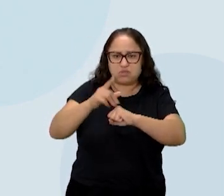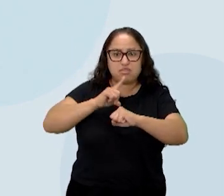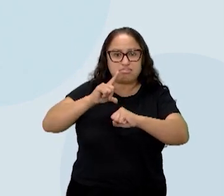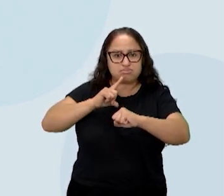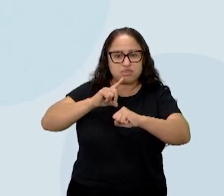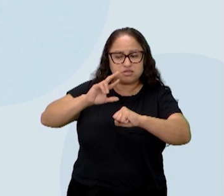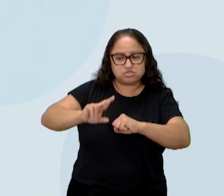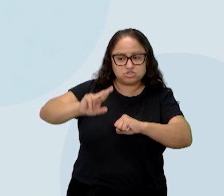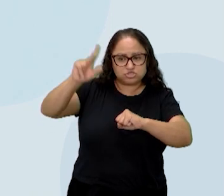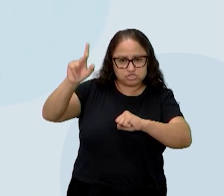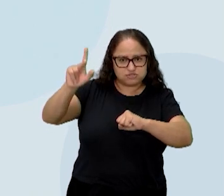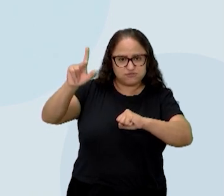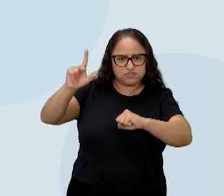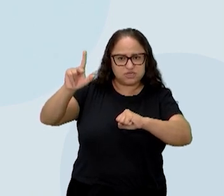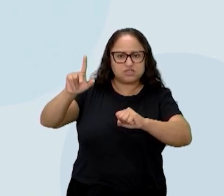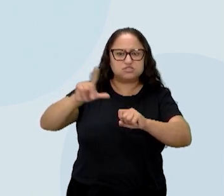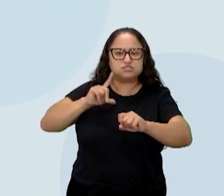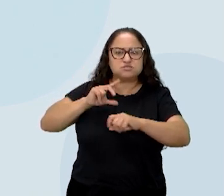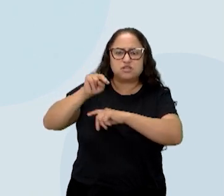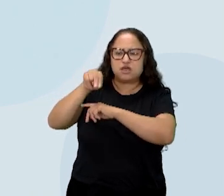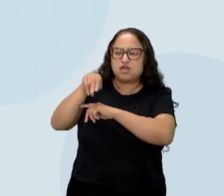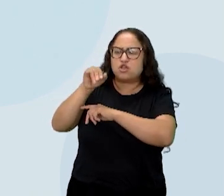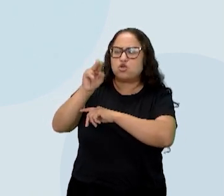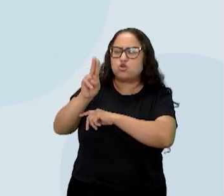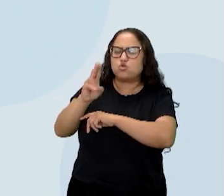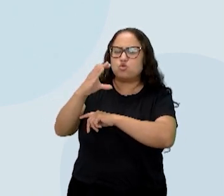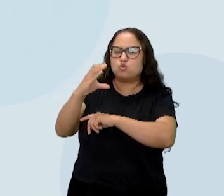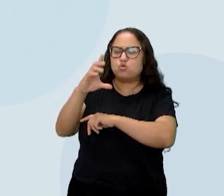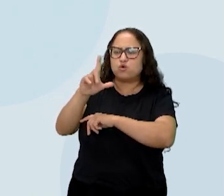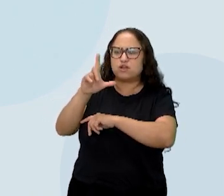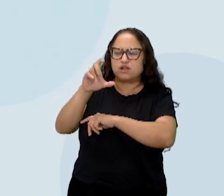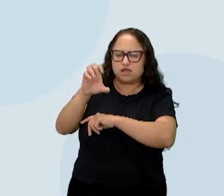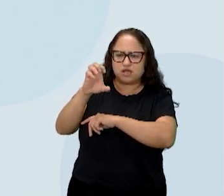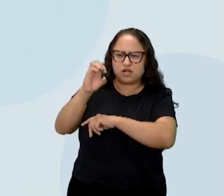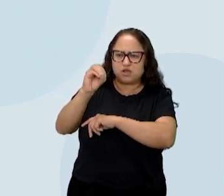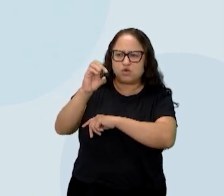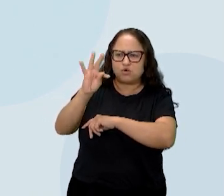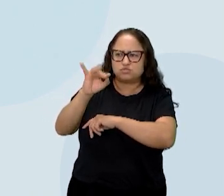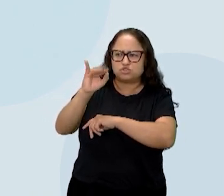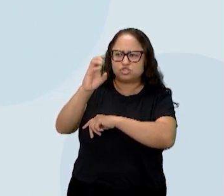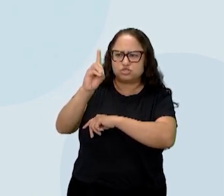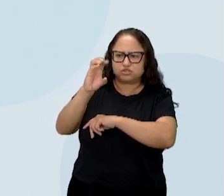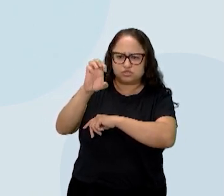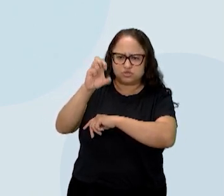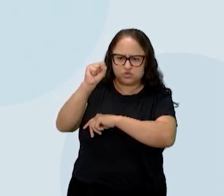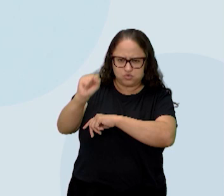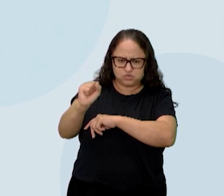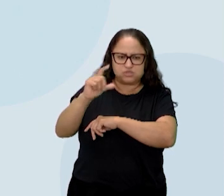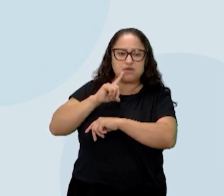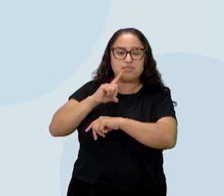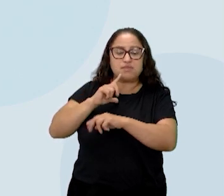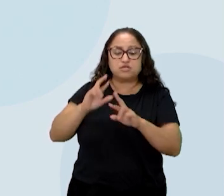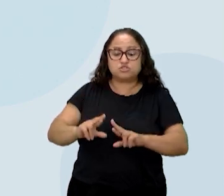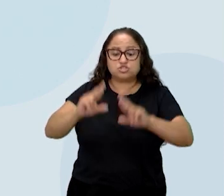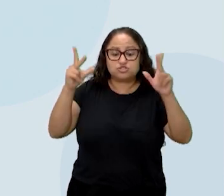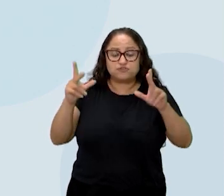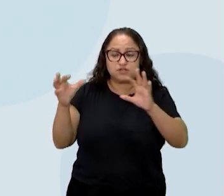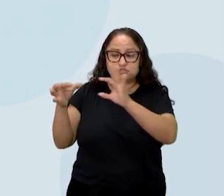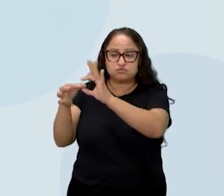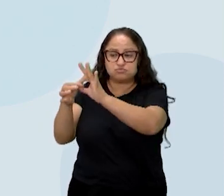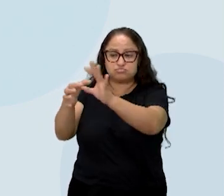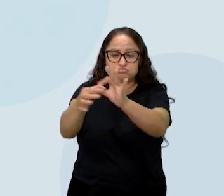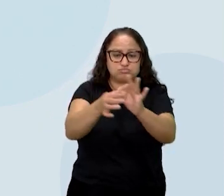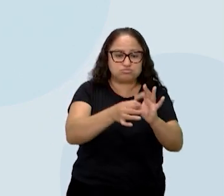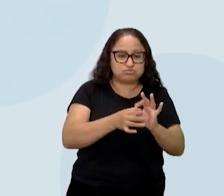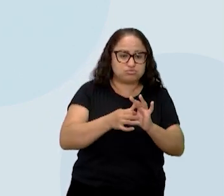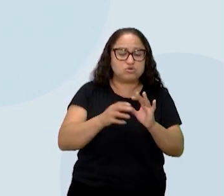diferentes sequências de nucleotídeos. A gente tem, então, diferentes sequências desse grupamento, que a gente chama